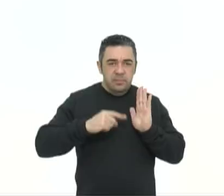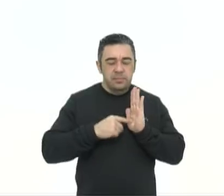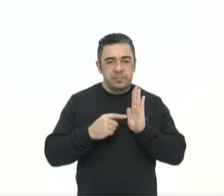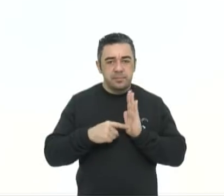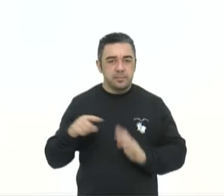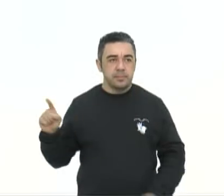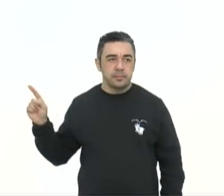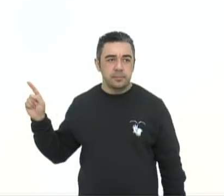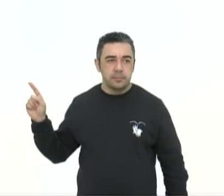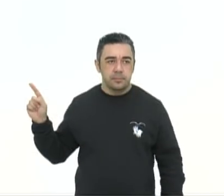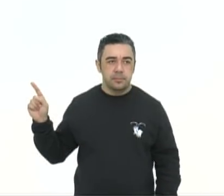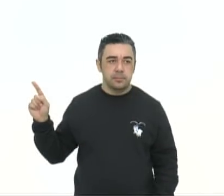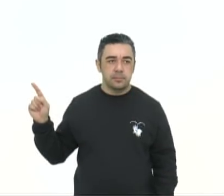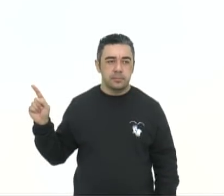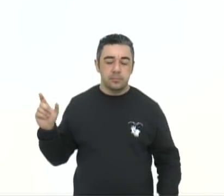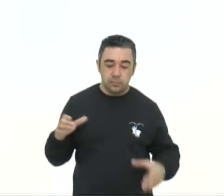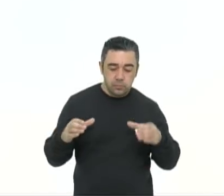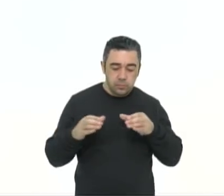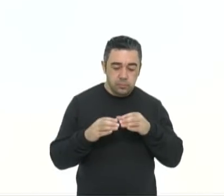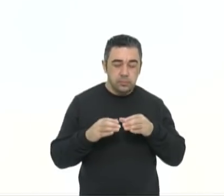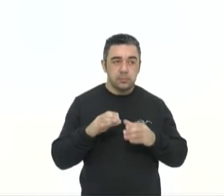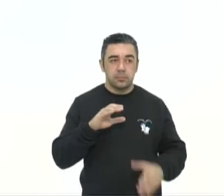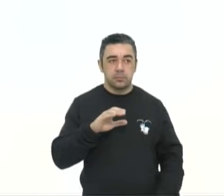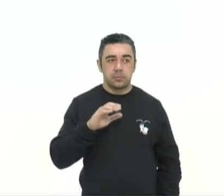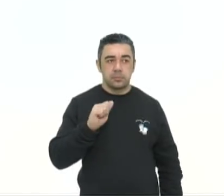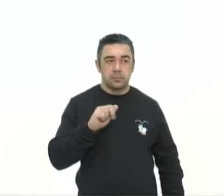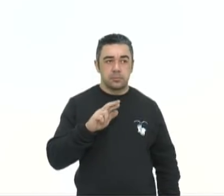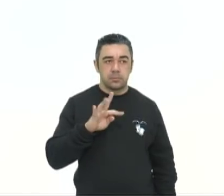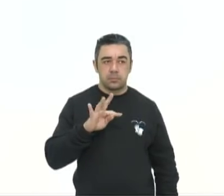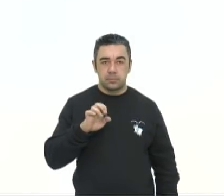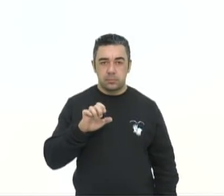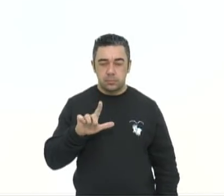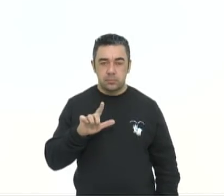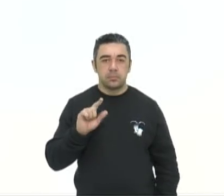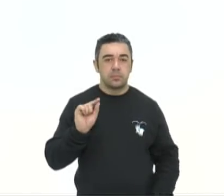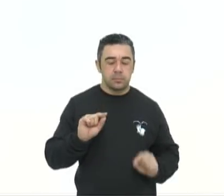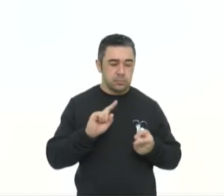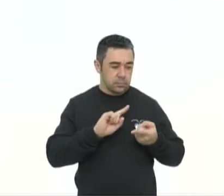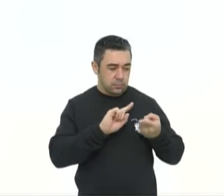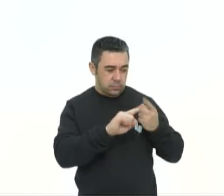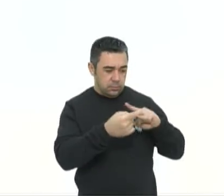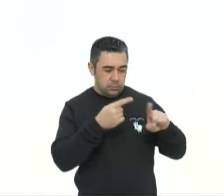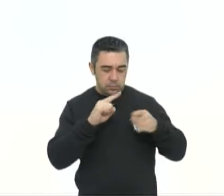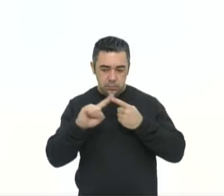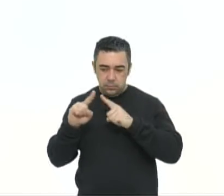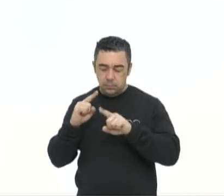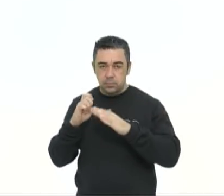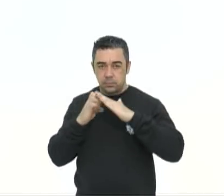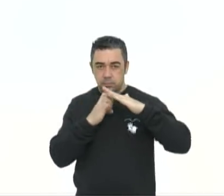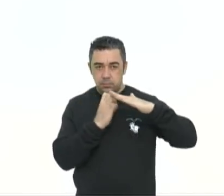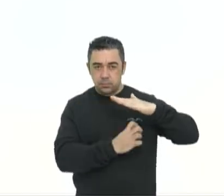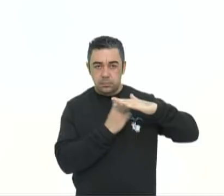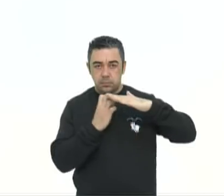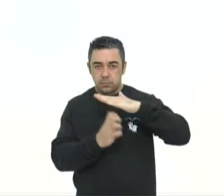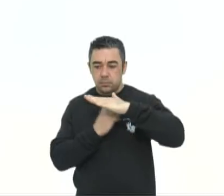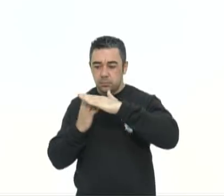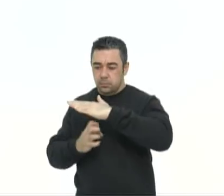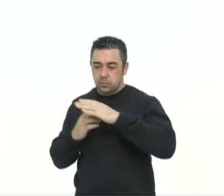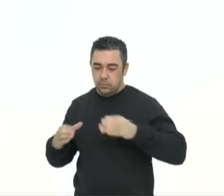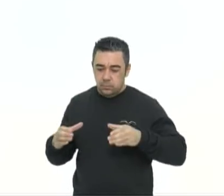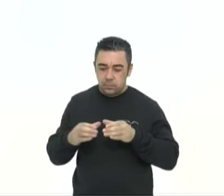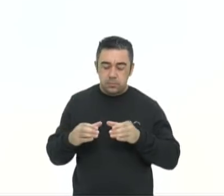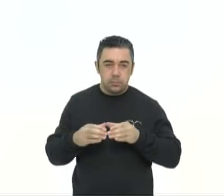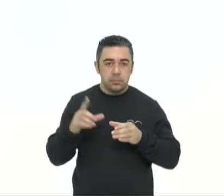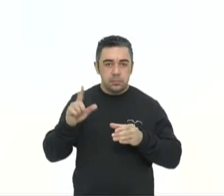olha. Cartel, acordo de cooperação entre empresas que buscam controlar o mercado, determinando